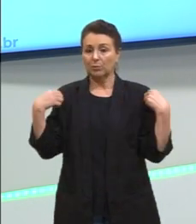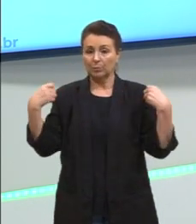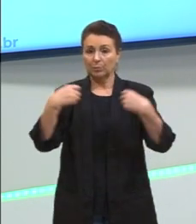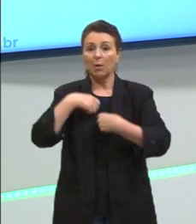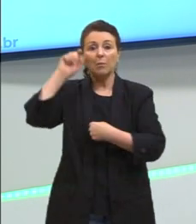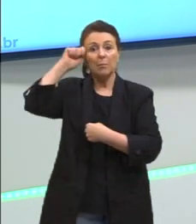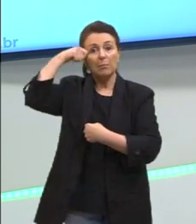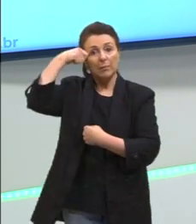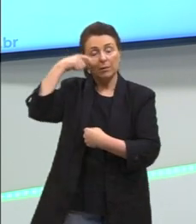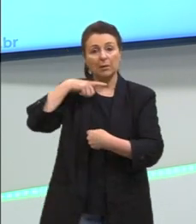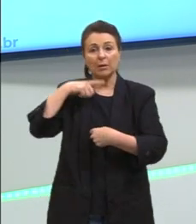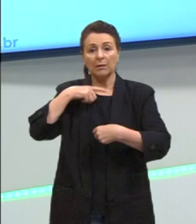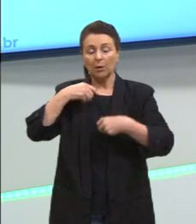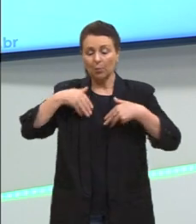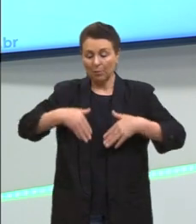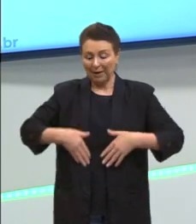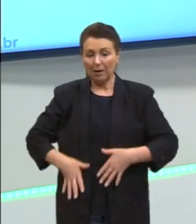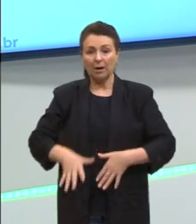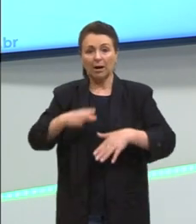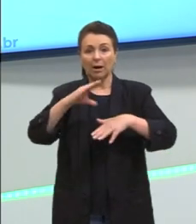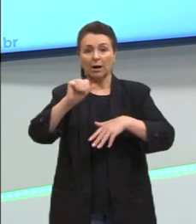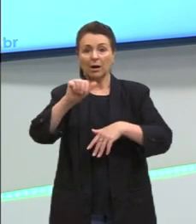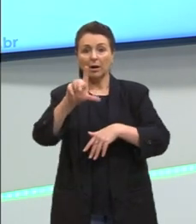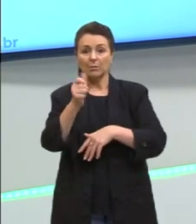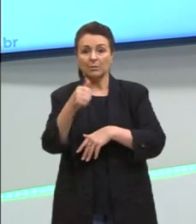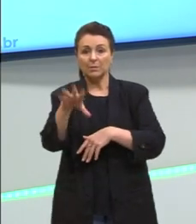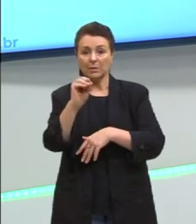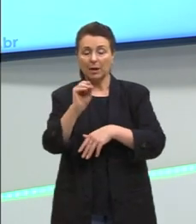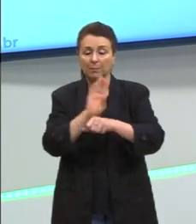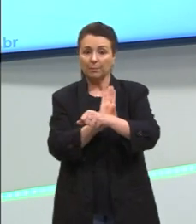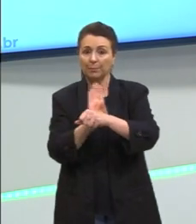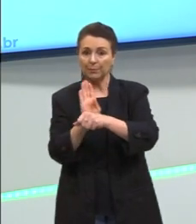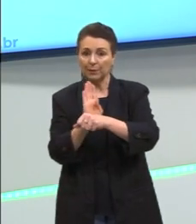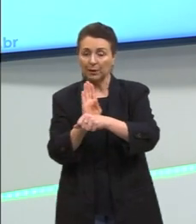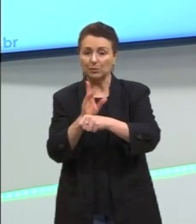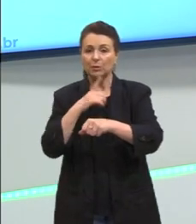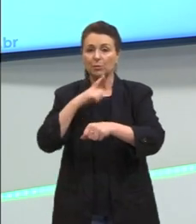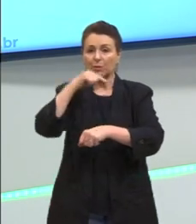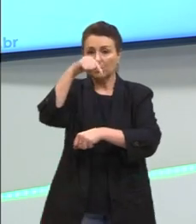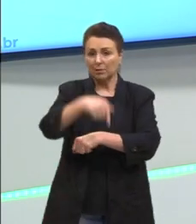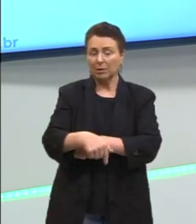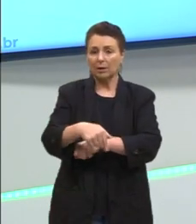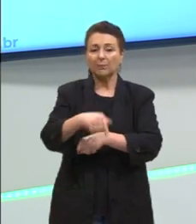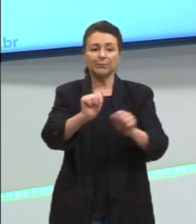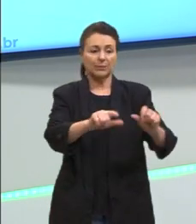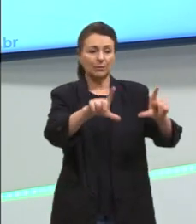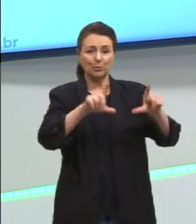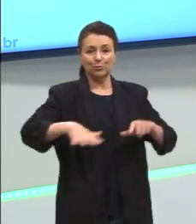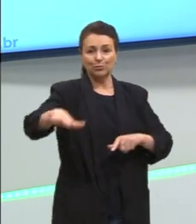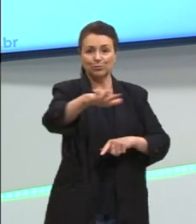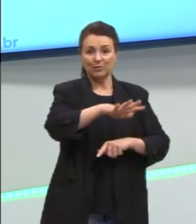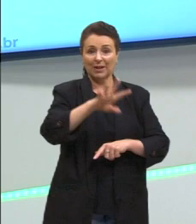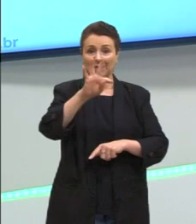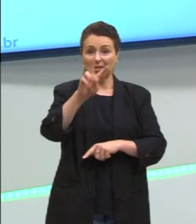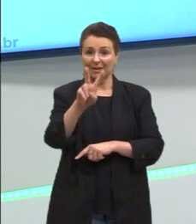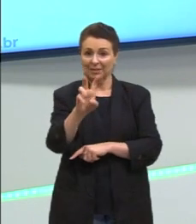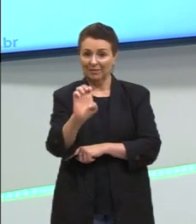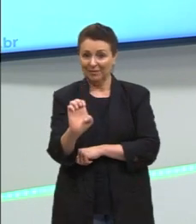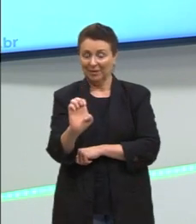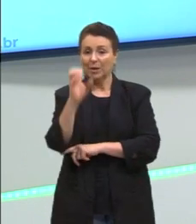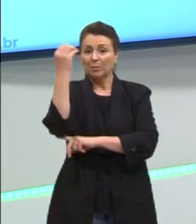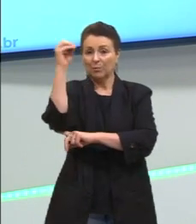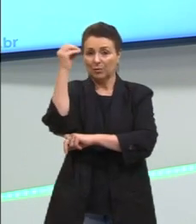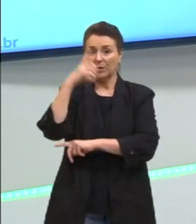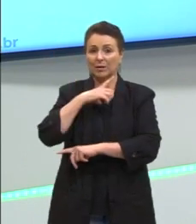e uma calça bege estou aqui nos estudos da TV em Porto Alegre com todo o pessoal que técnica e também